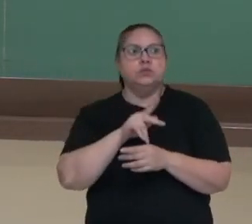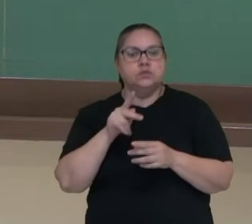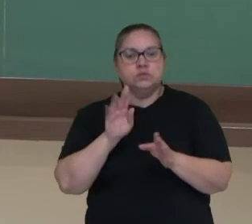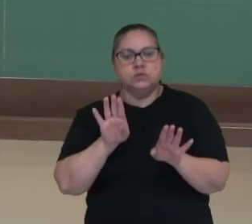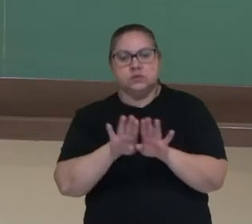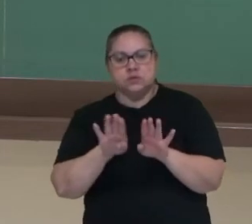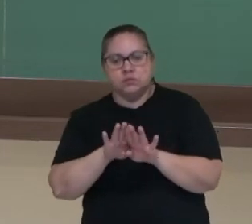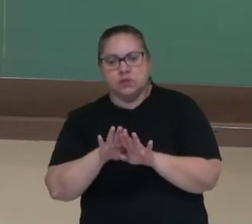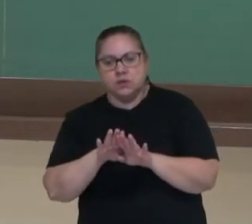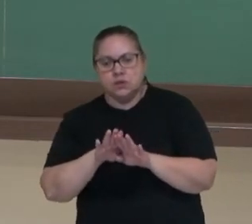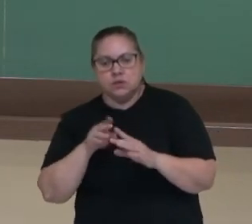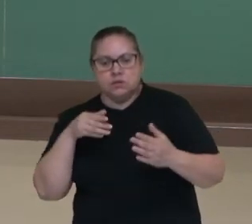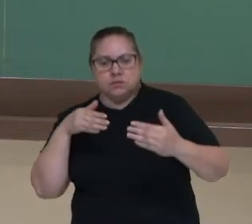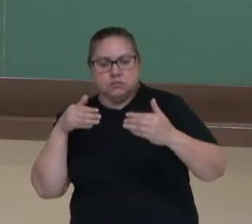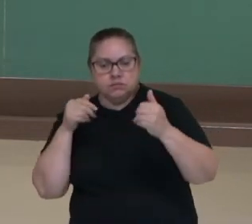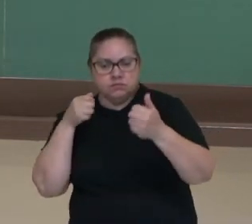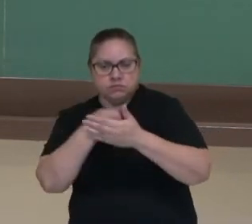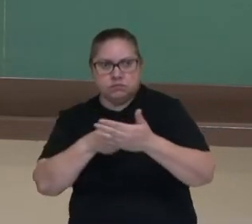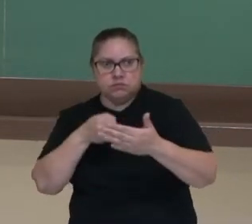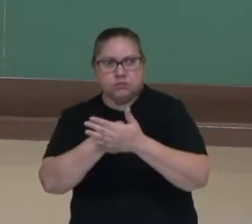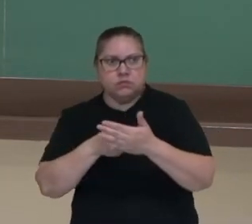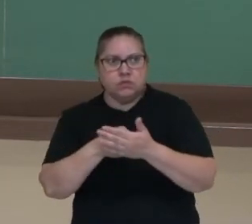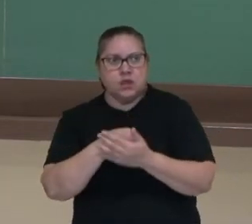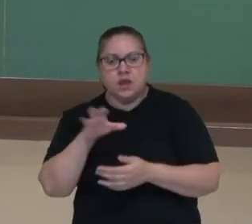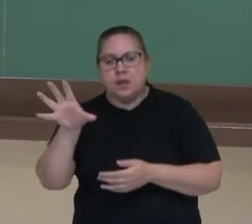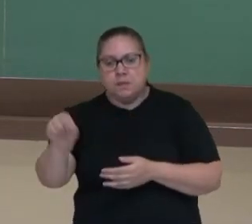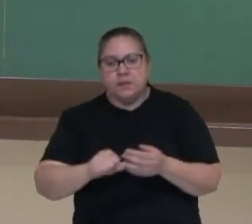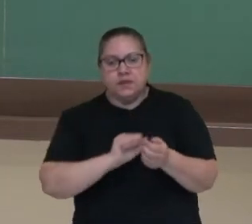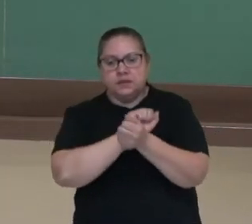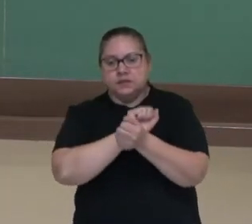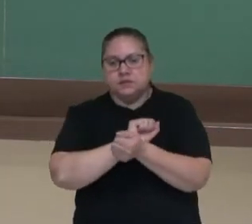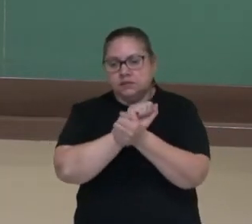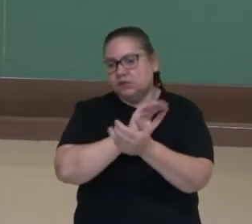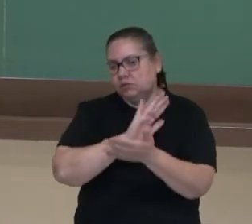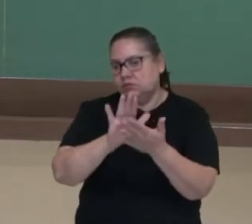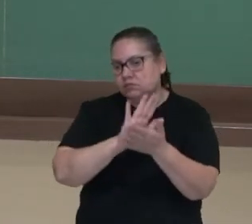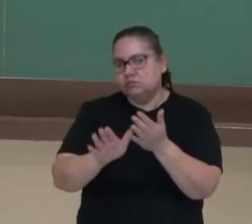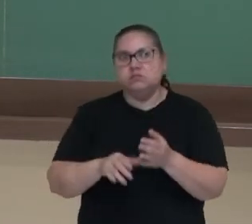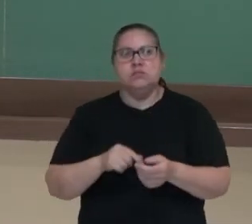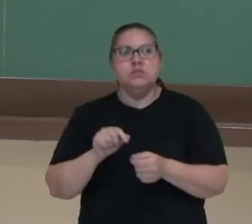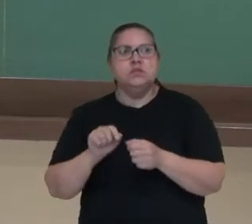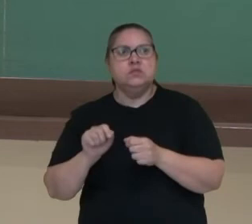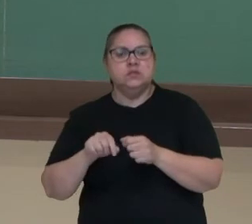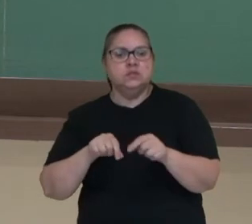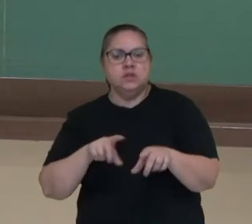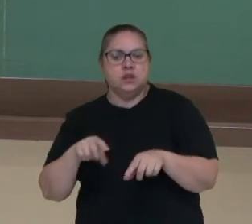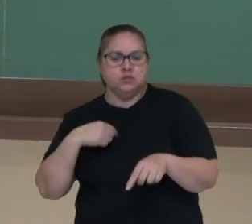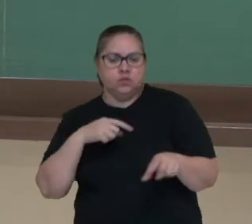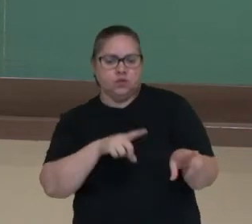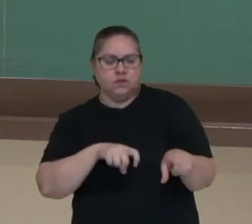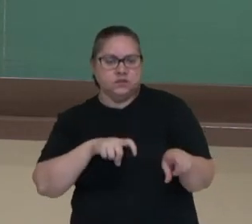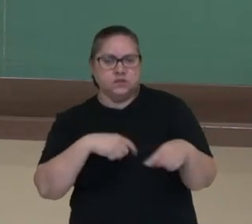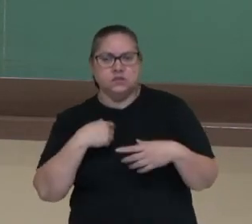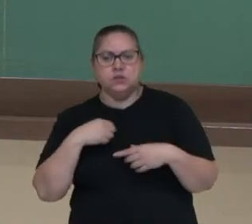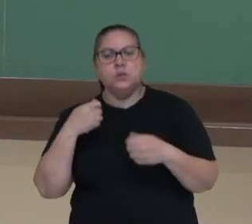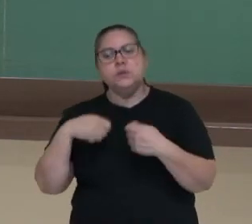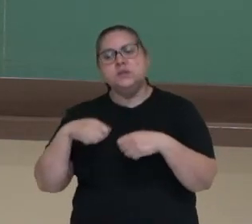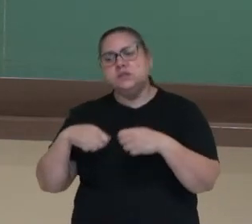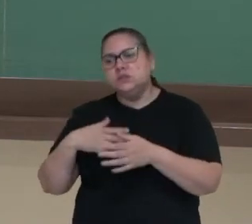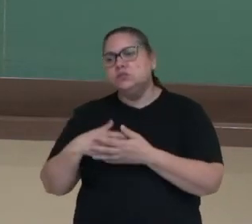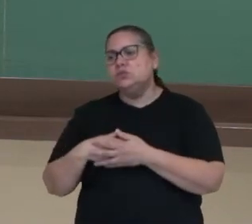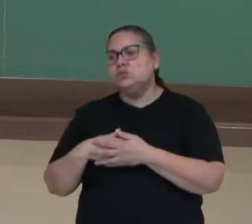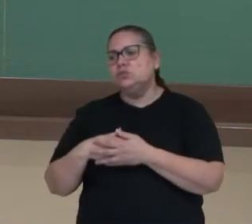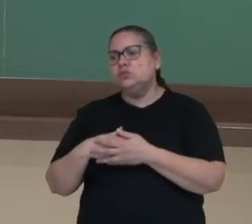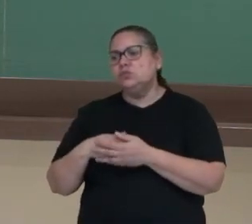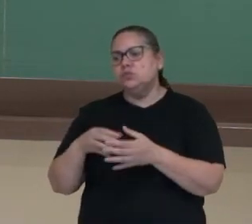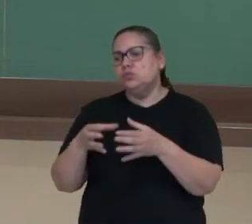também, um combate de rebeliões indígenas, captura de escravizados fugitivos, prestação de serviço. Ah, eu sou um fazendeiro, eu estou aqui e eu preciso